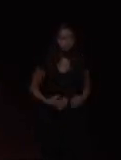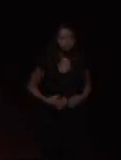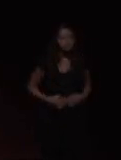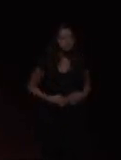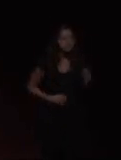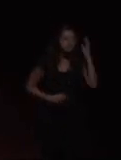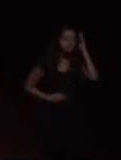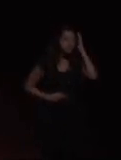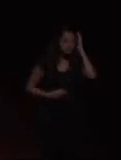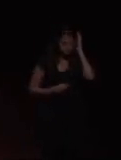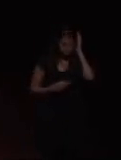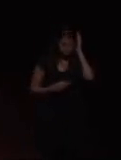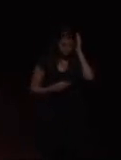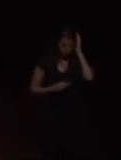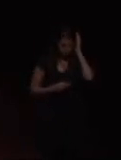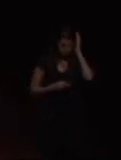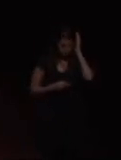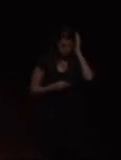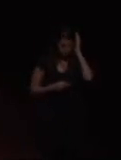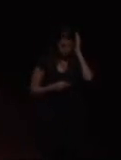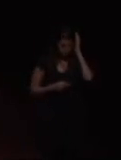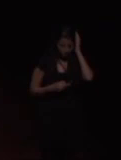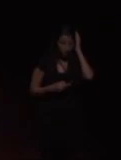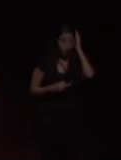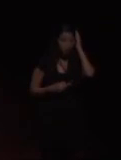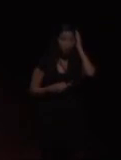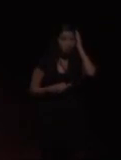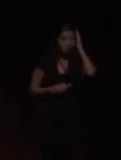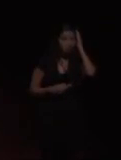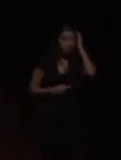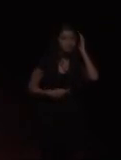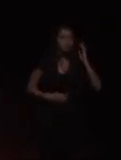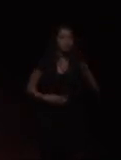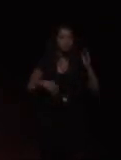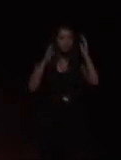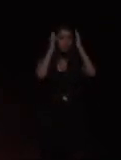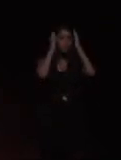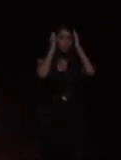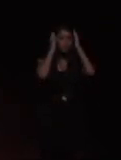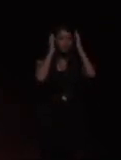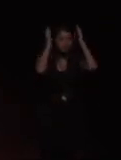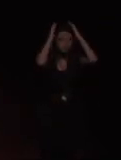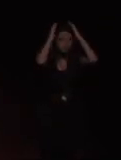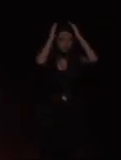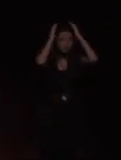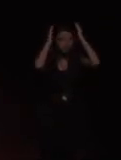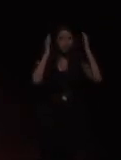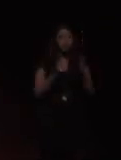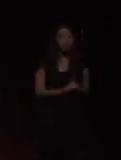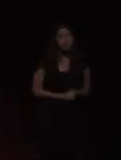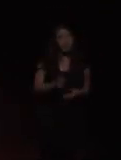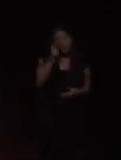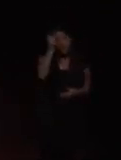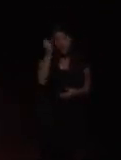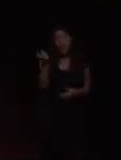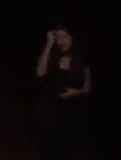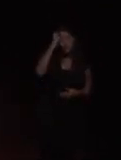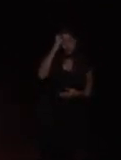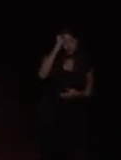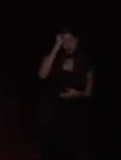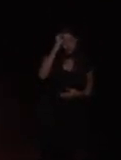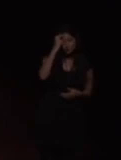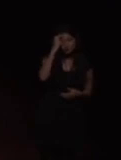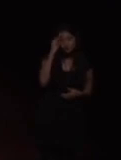A cultura, porque o convite para significar ou a necessidade de construir uma